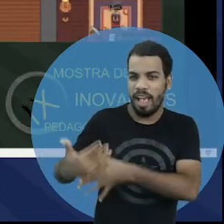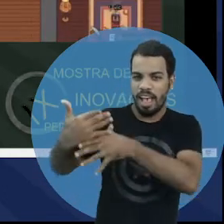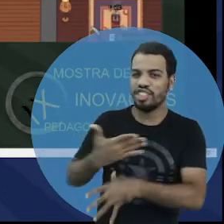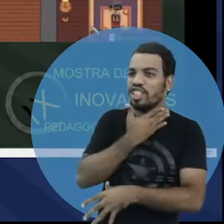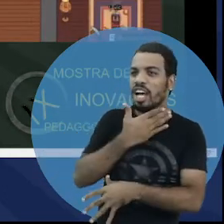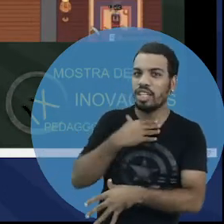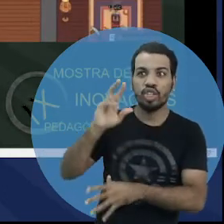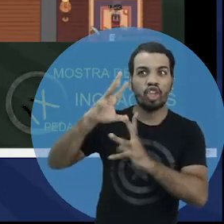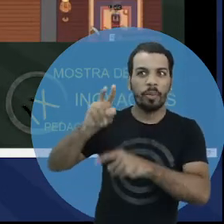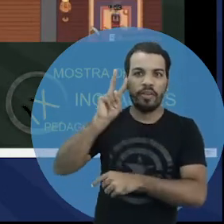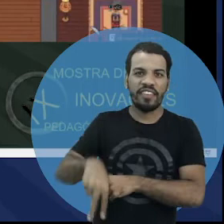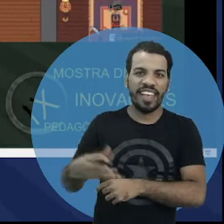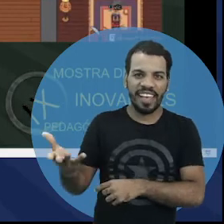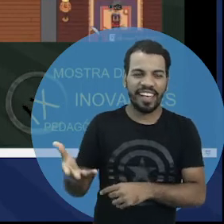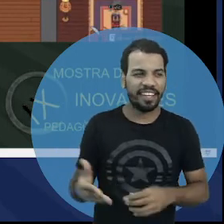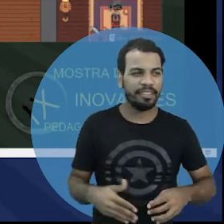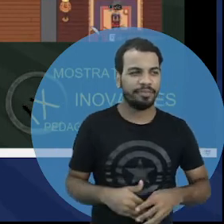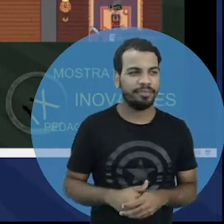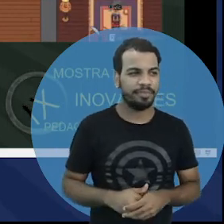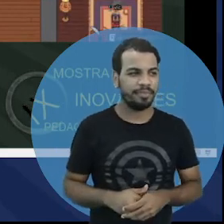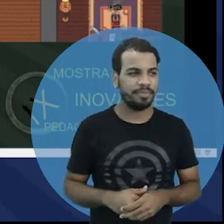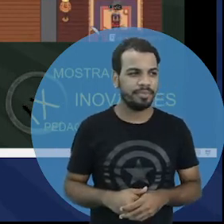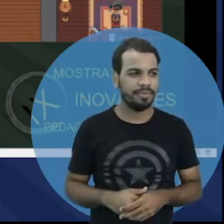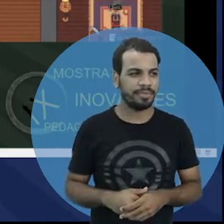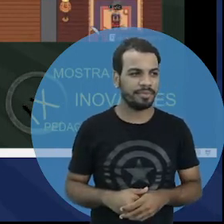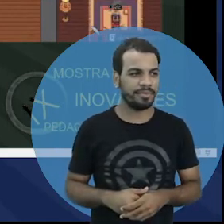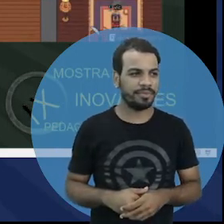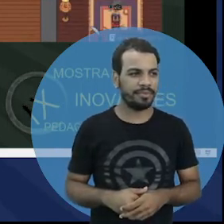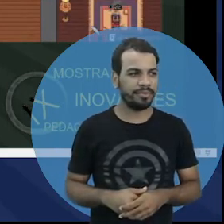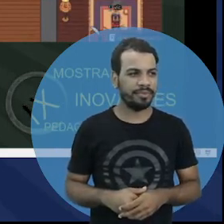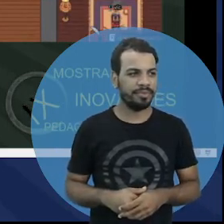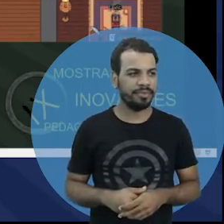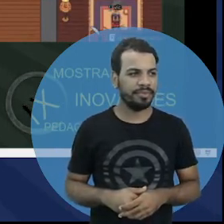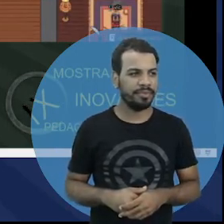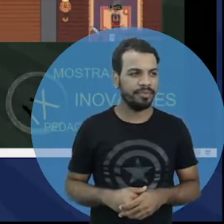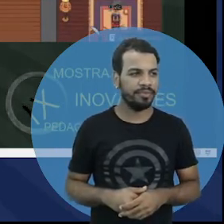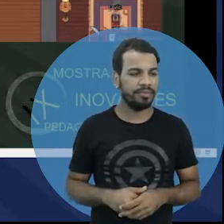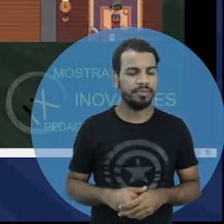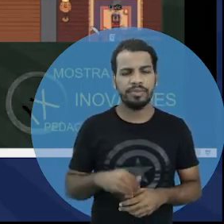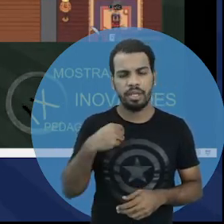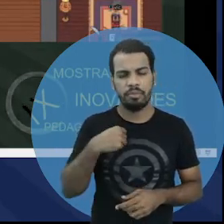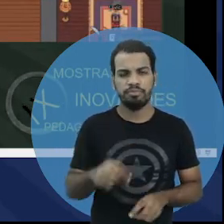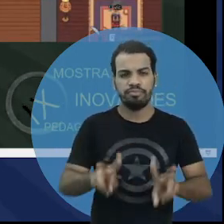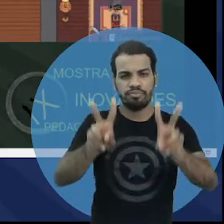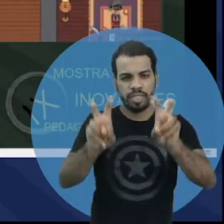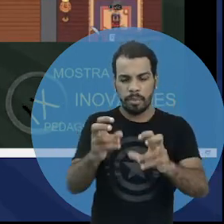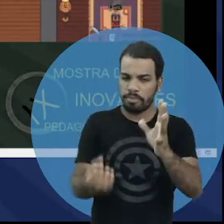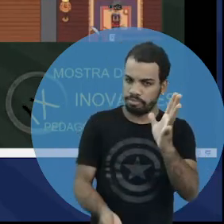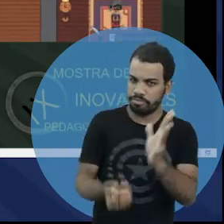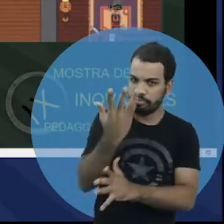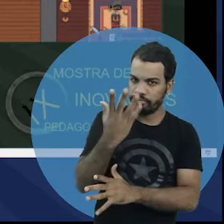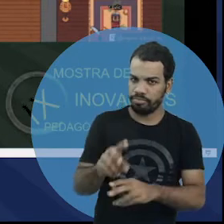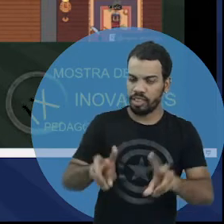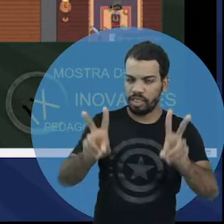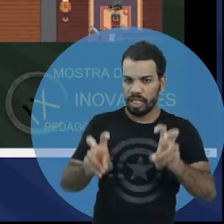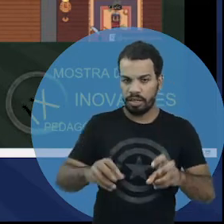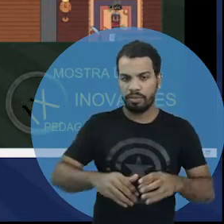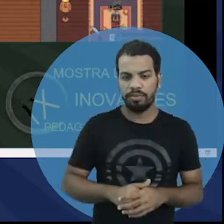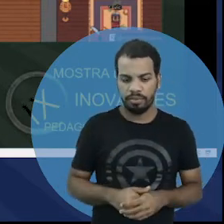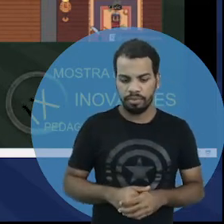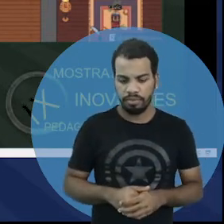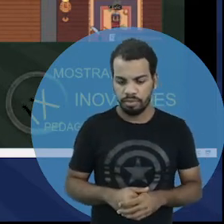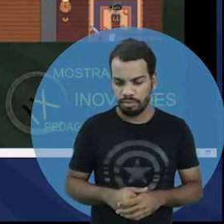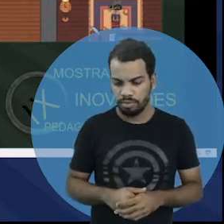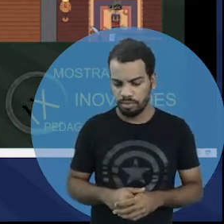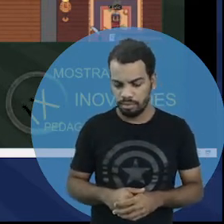E as atividades desenvolvidas com essa plataforma foram... eu defini um tema, a gente definiu um tema, né, na nossa disciplina de CJD,